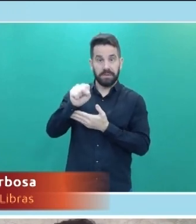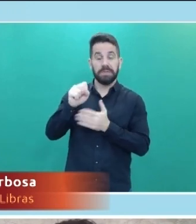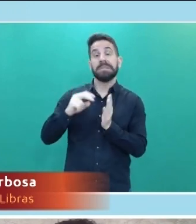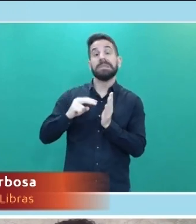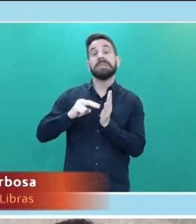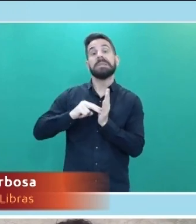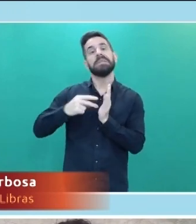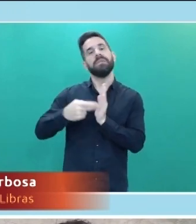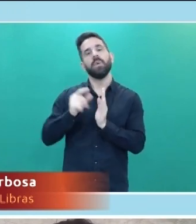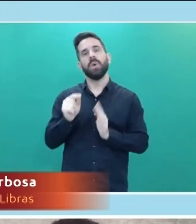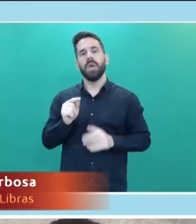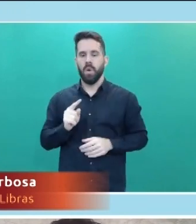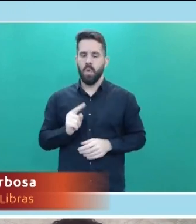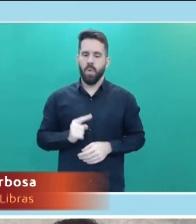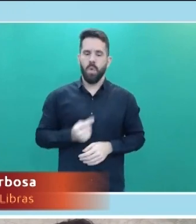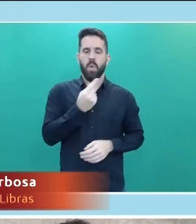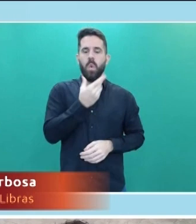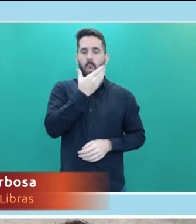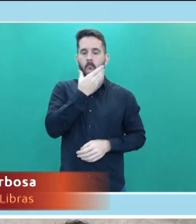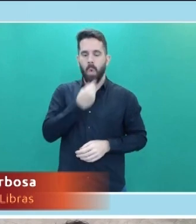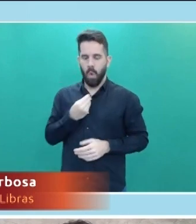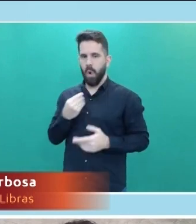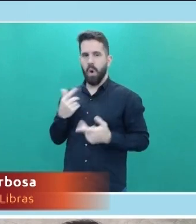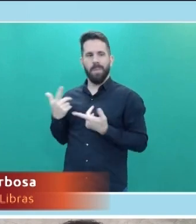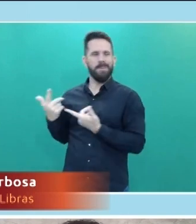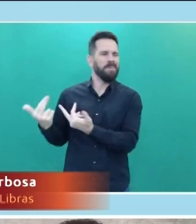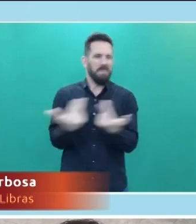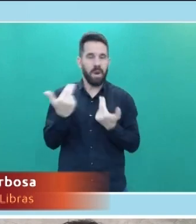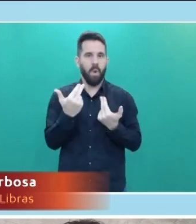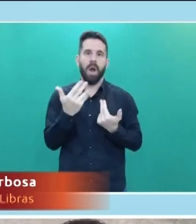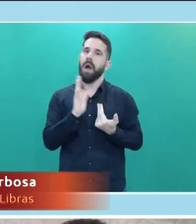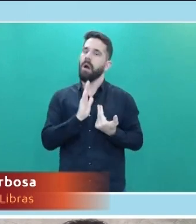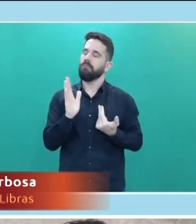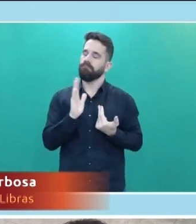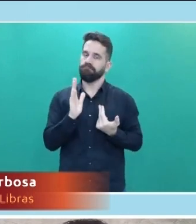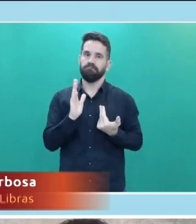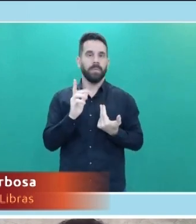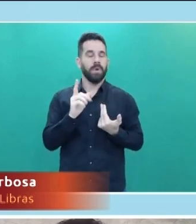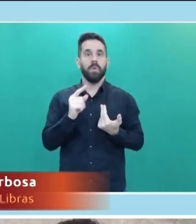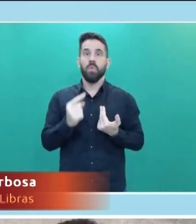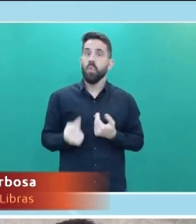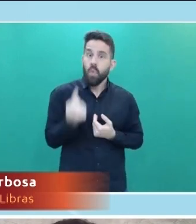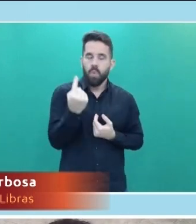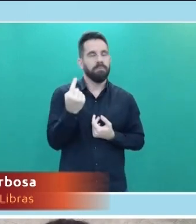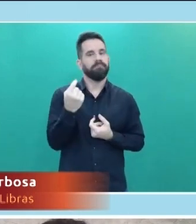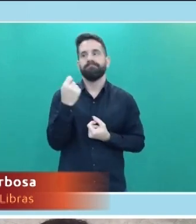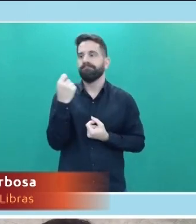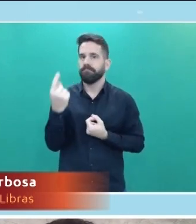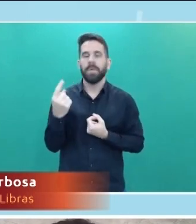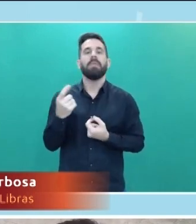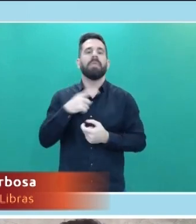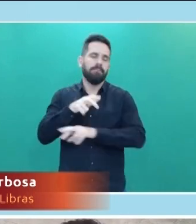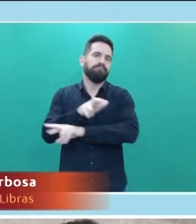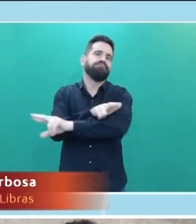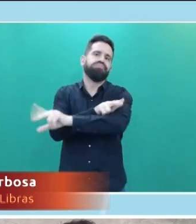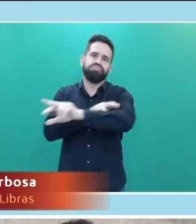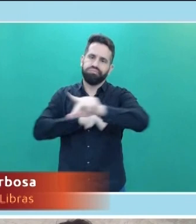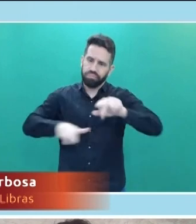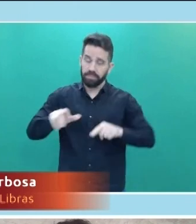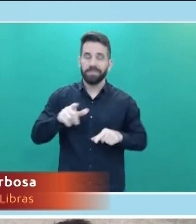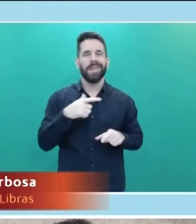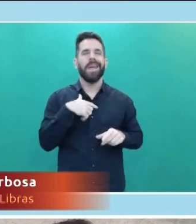homem no mundo, né? Nem na história. Às vezes eu brinco em sala de aula, ou até em conversas mais